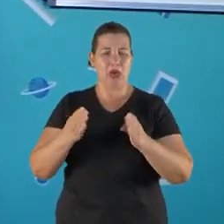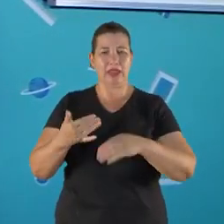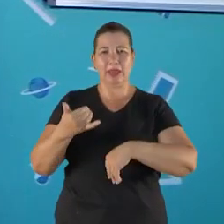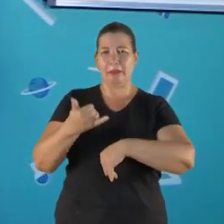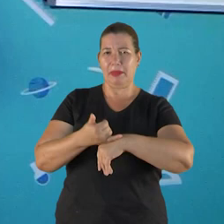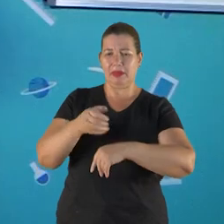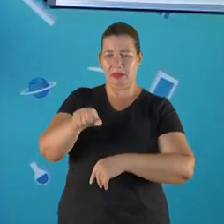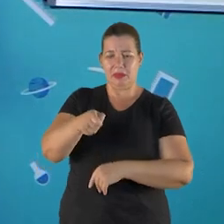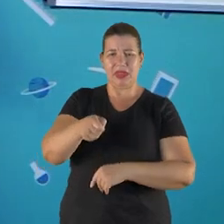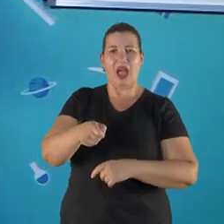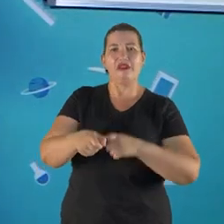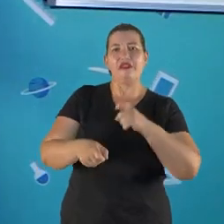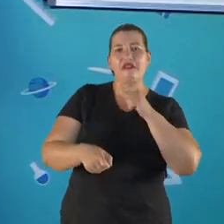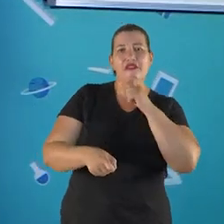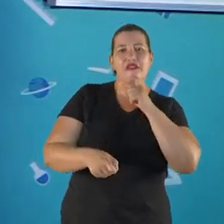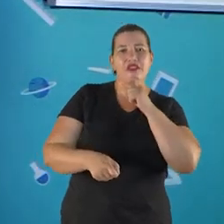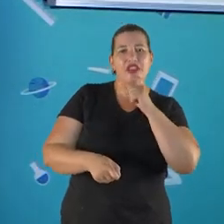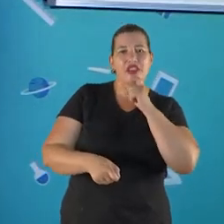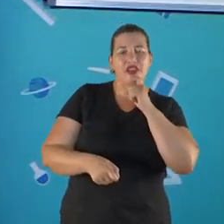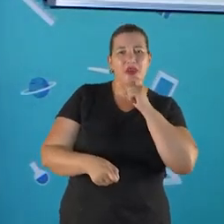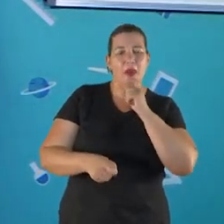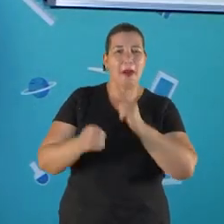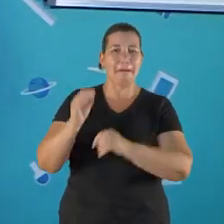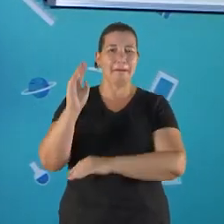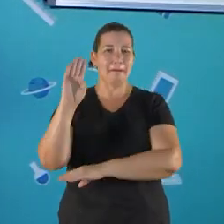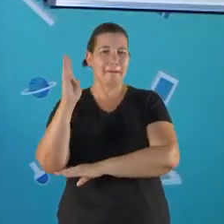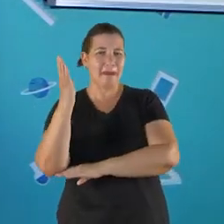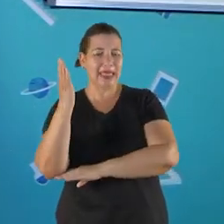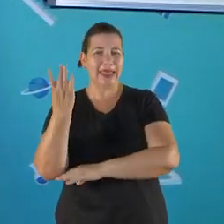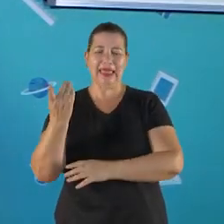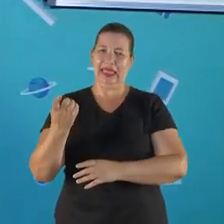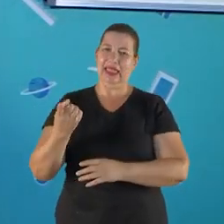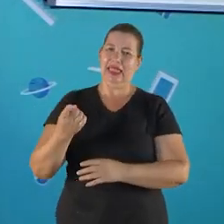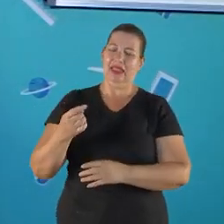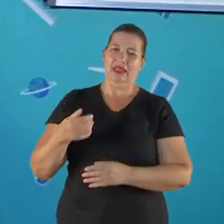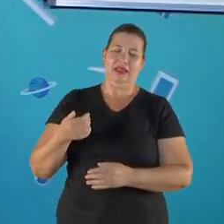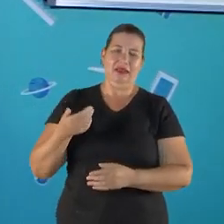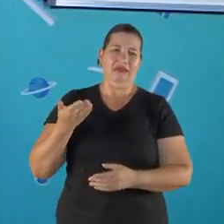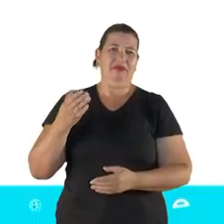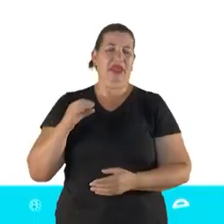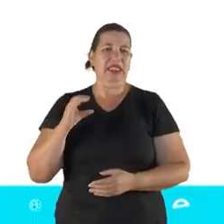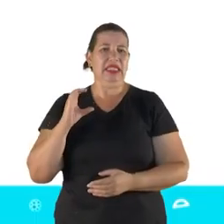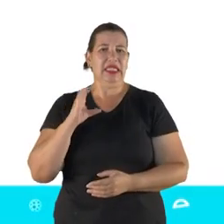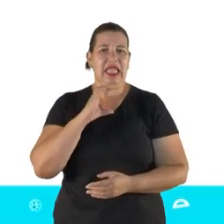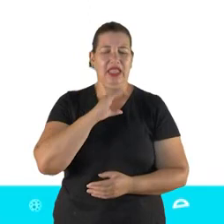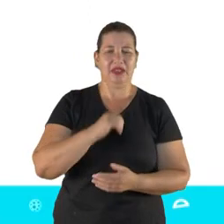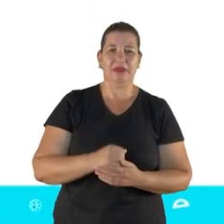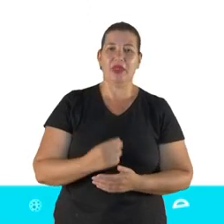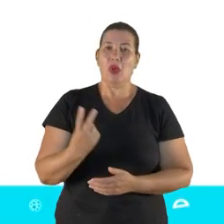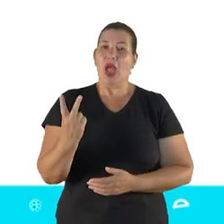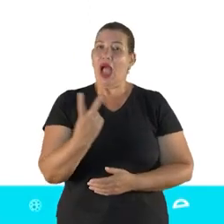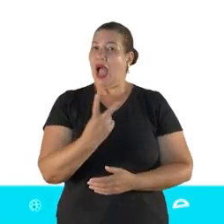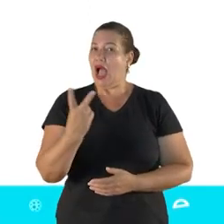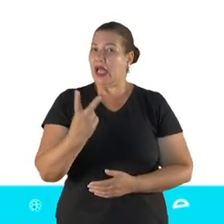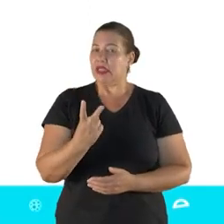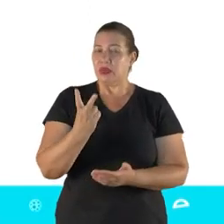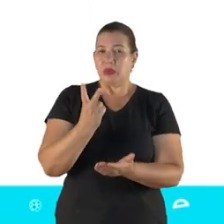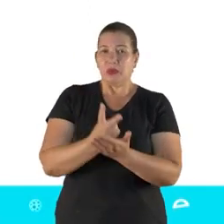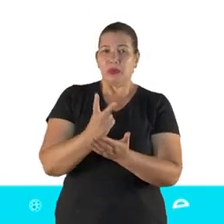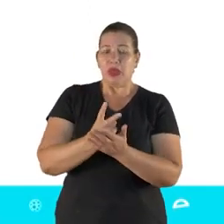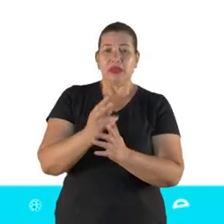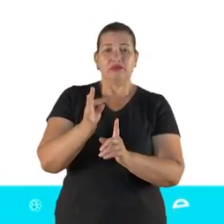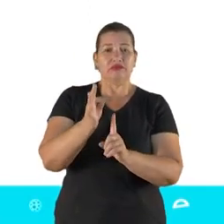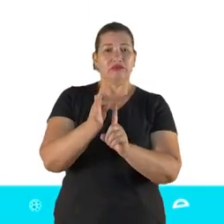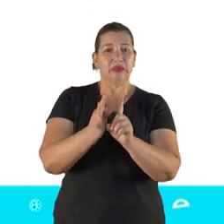uma porta mais fria do que a madeira da qual a porta é feita. Mesmo as duas estando sob